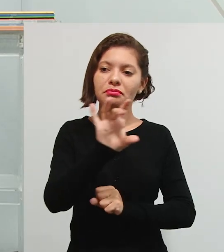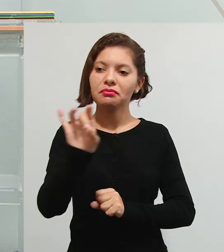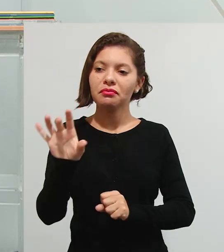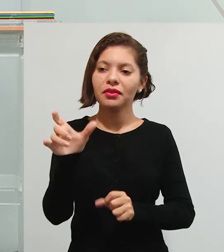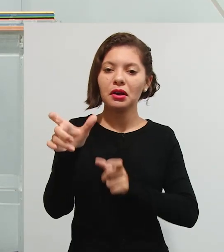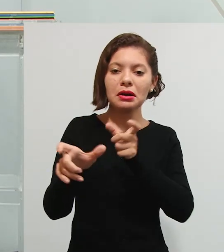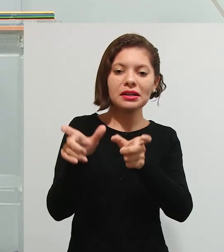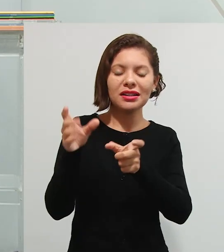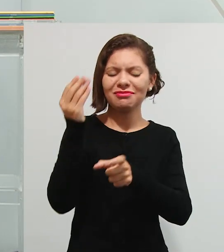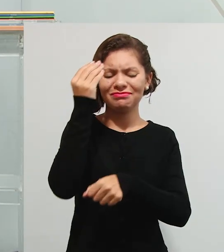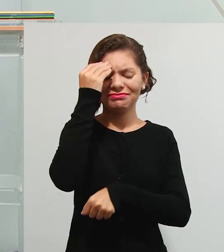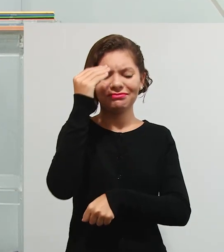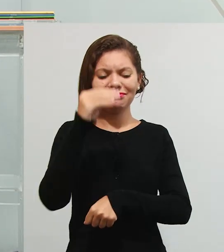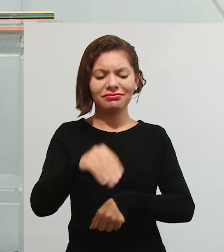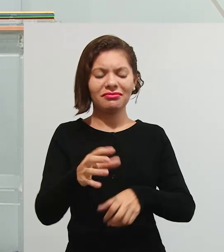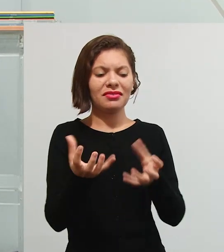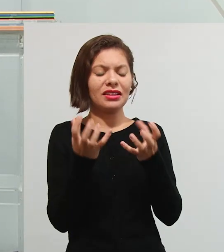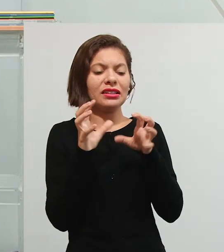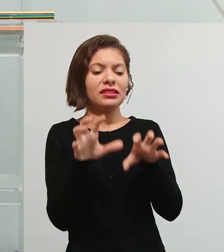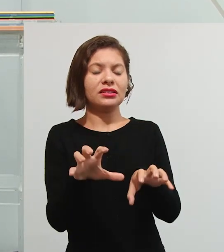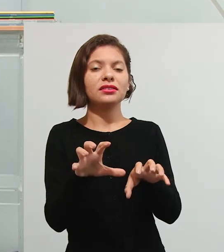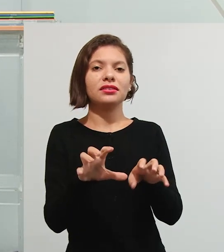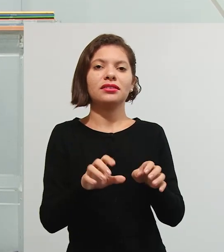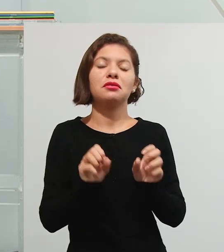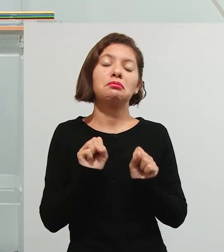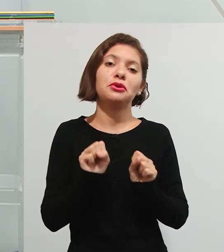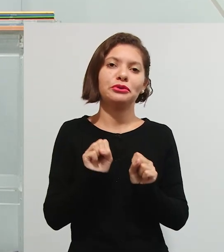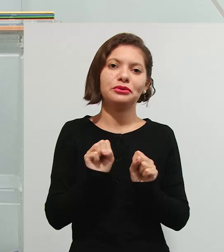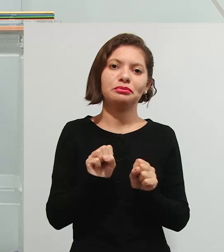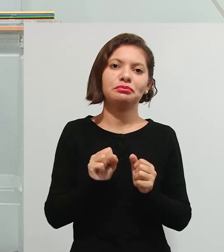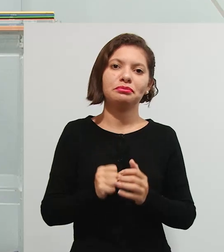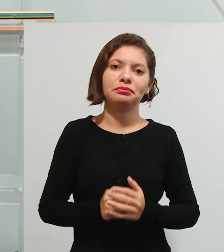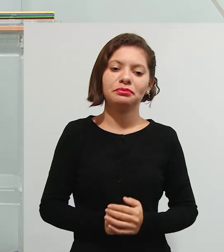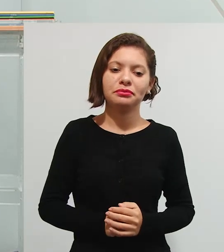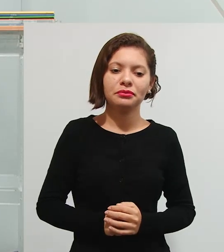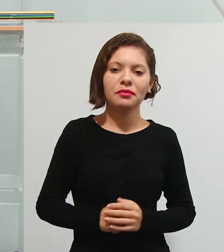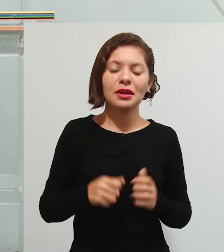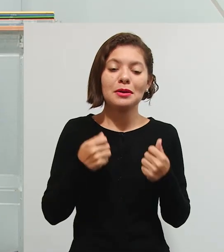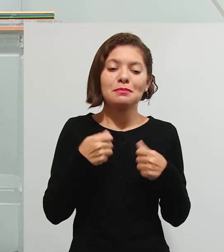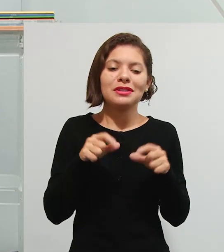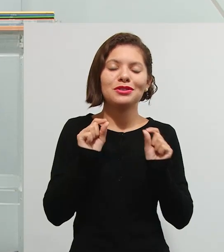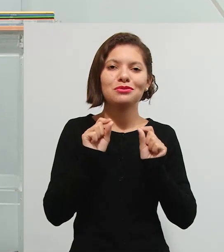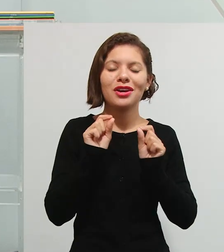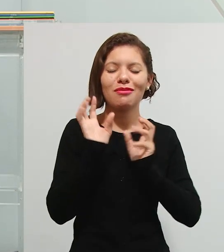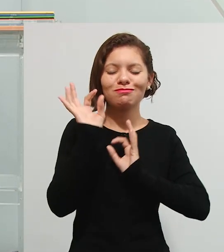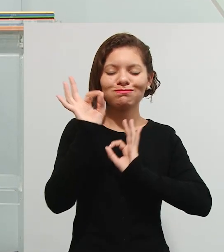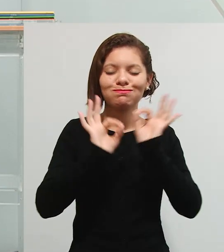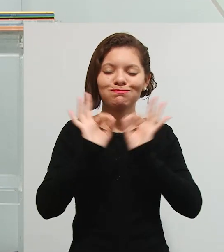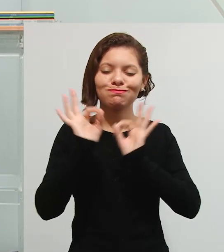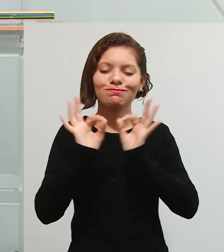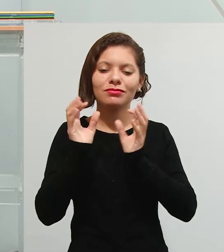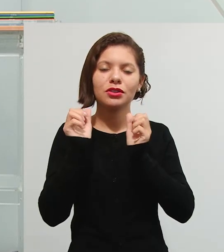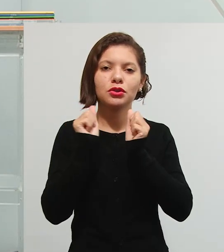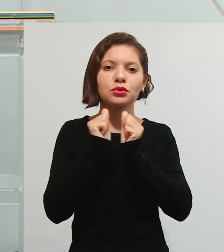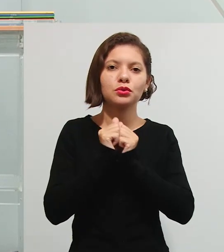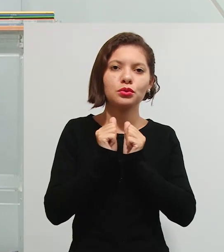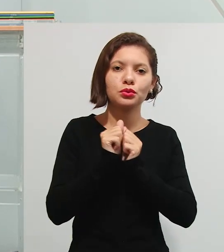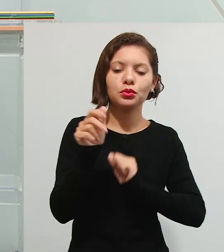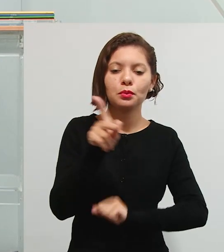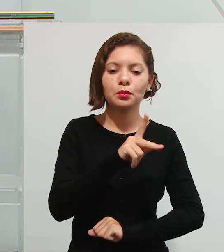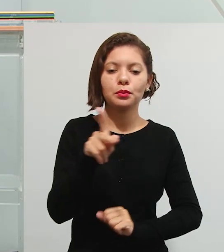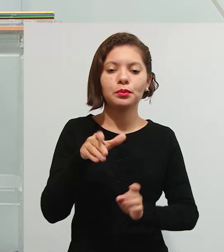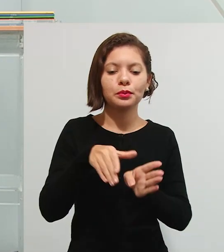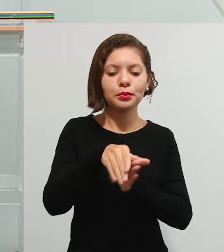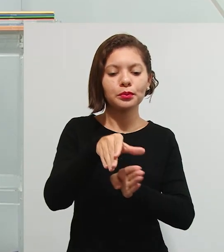a desistirem, declinarem do processo. Então, isso tem que ser muito bem orquestrado com o seu orientador